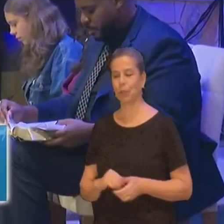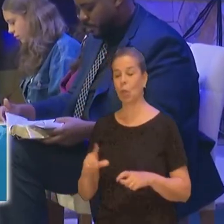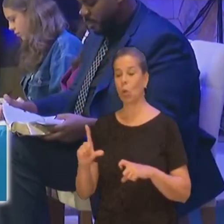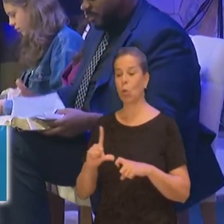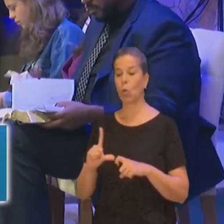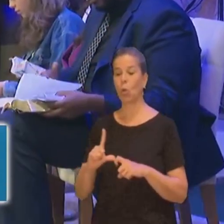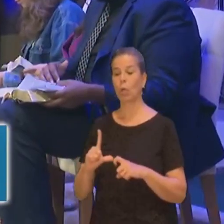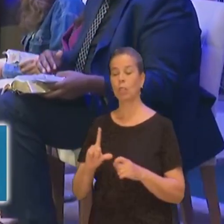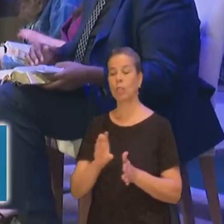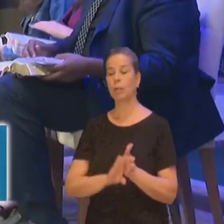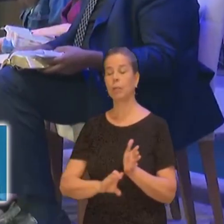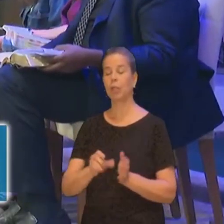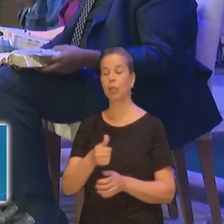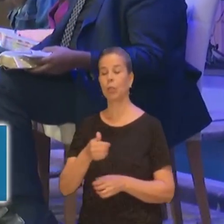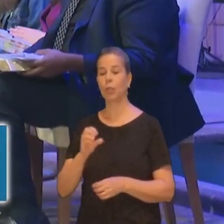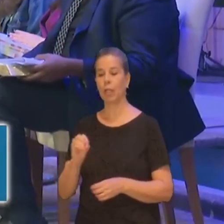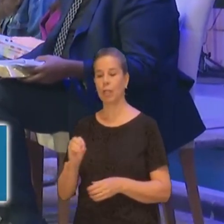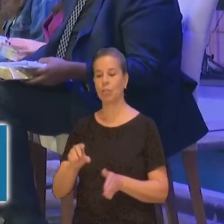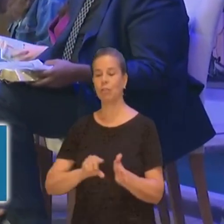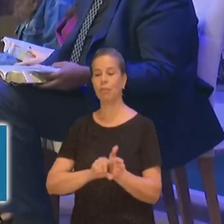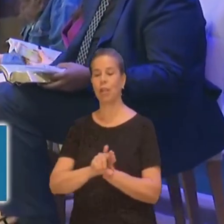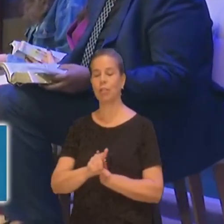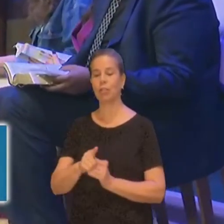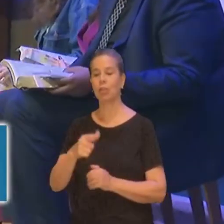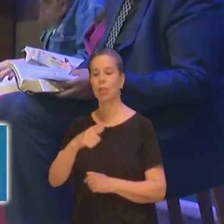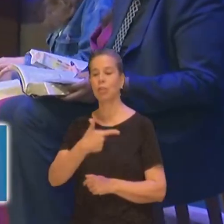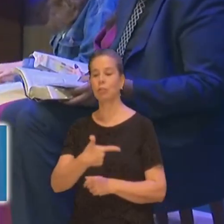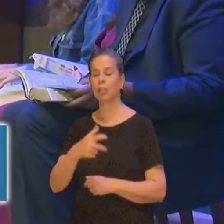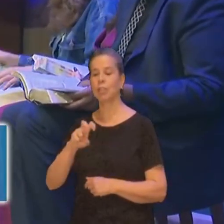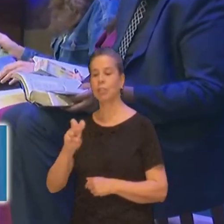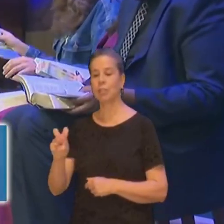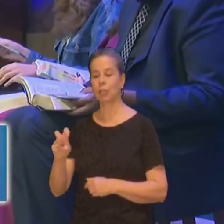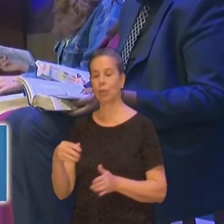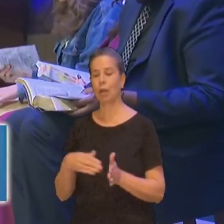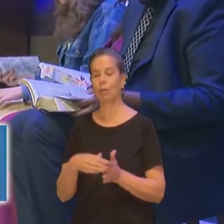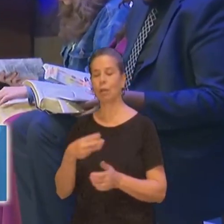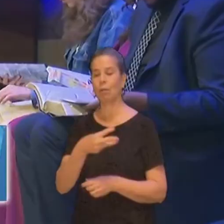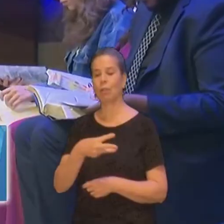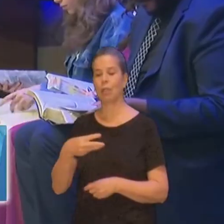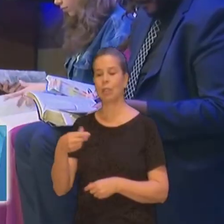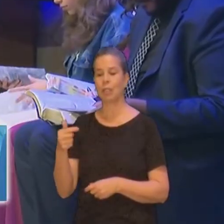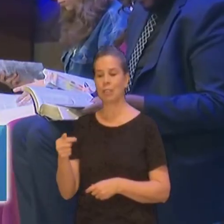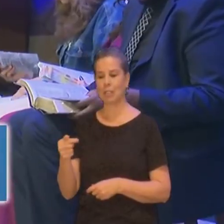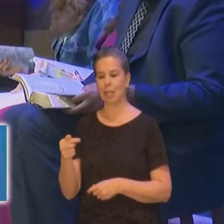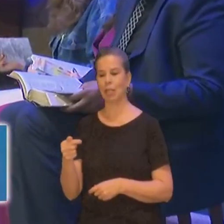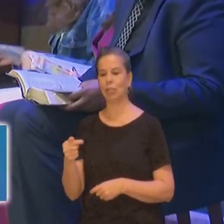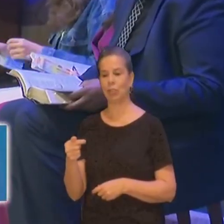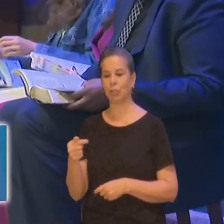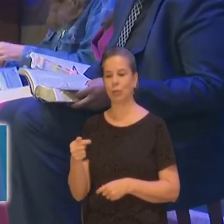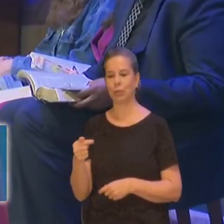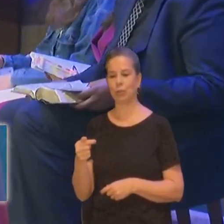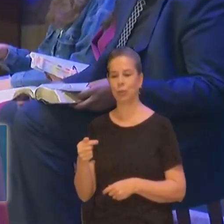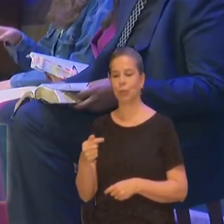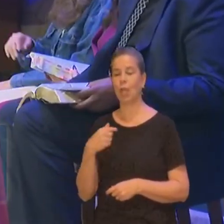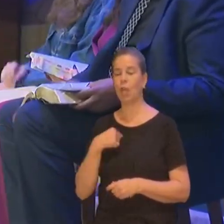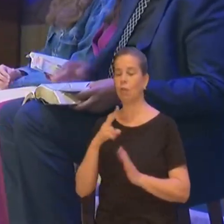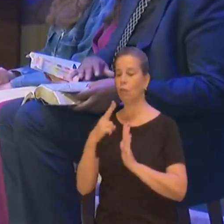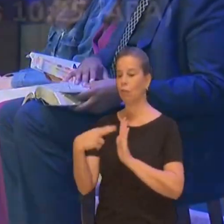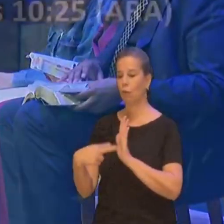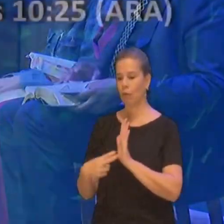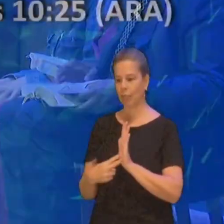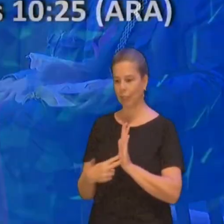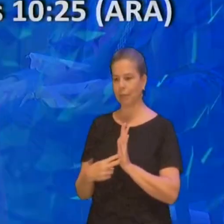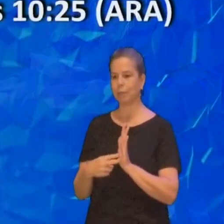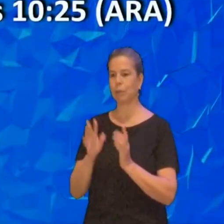Lucas 10, do verso 25 a 37. Eu farei a leitura que está